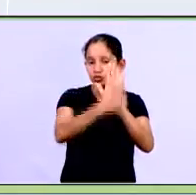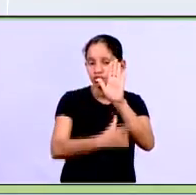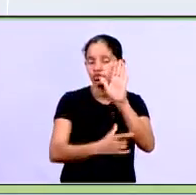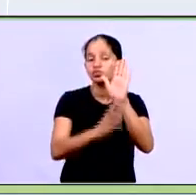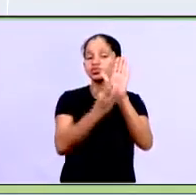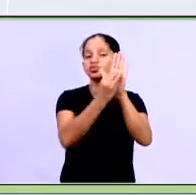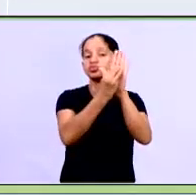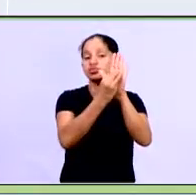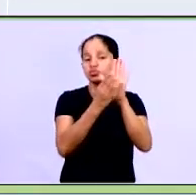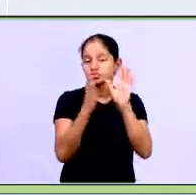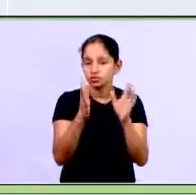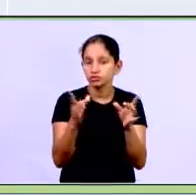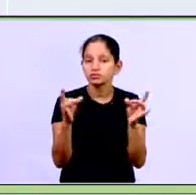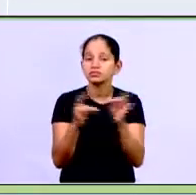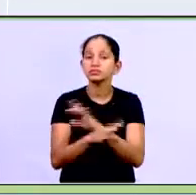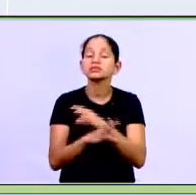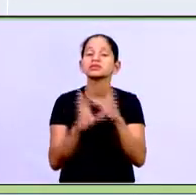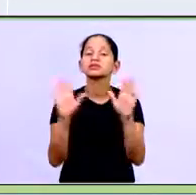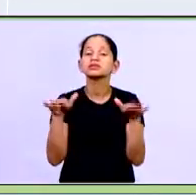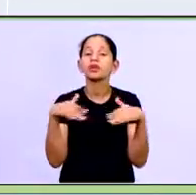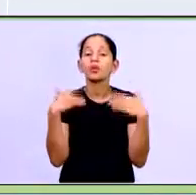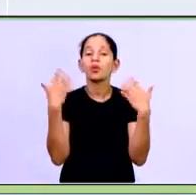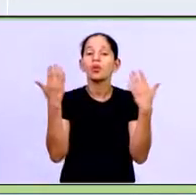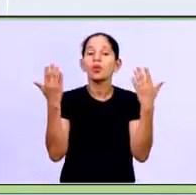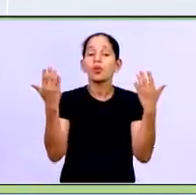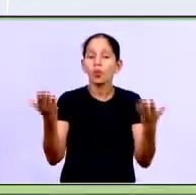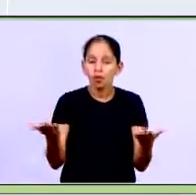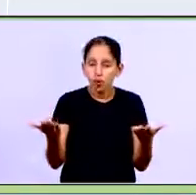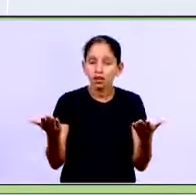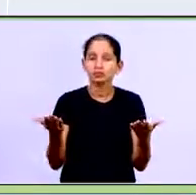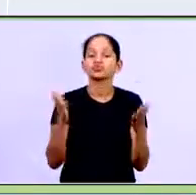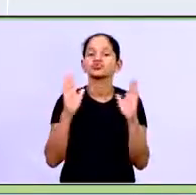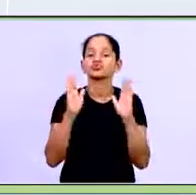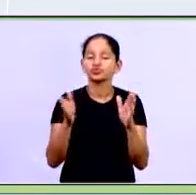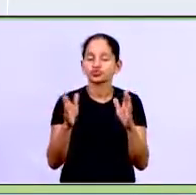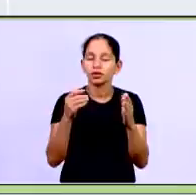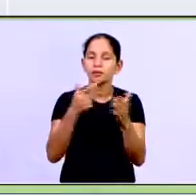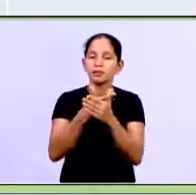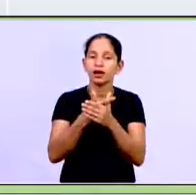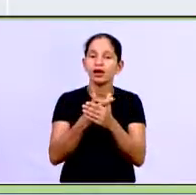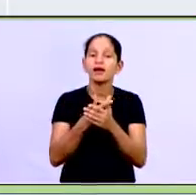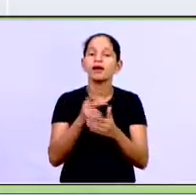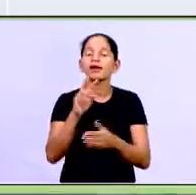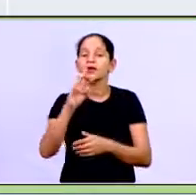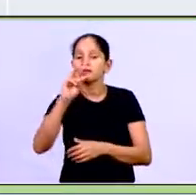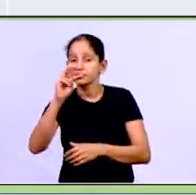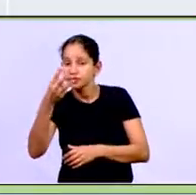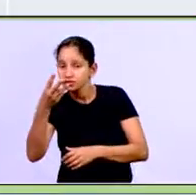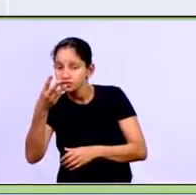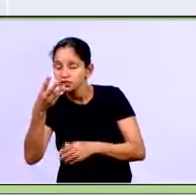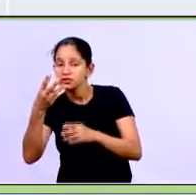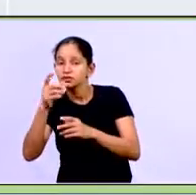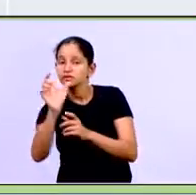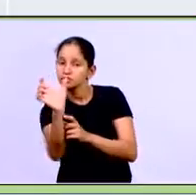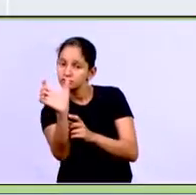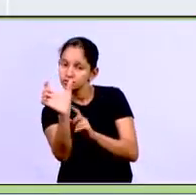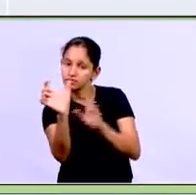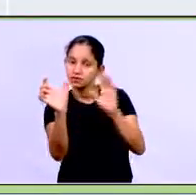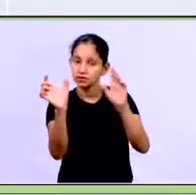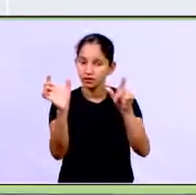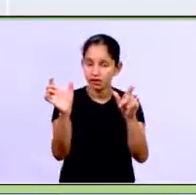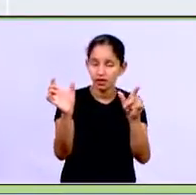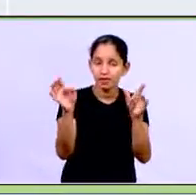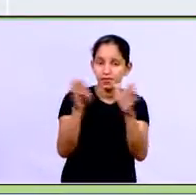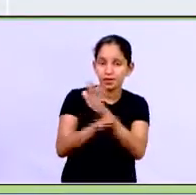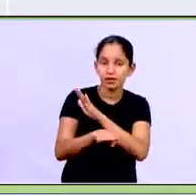R$547,51. Para calcular, então, quanto que é amortizado no terceiro pagamento, eu vou pegar 3.000 menos